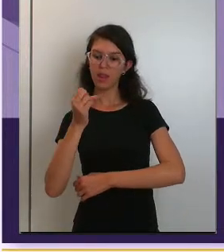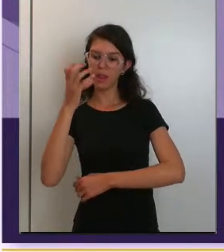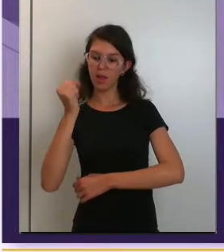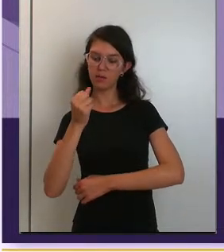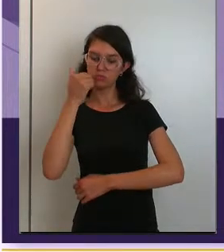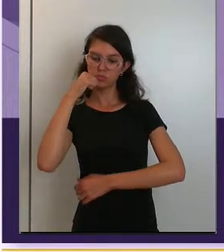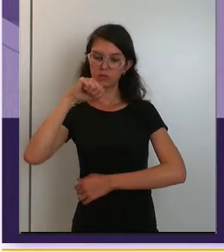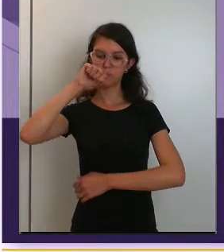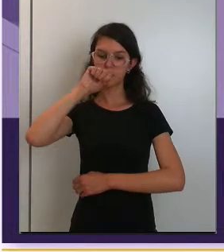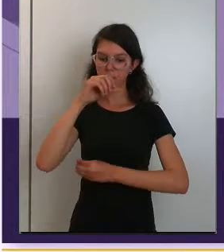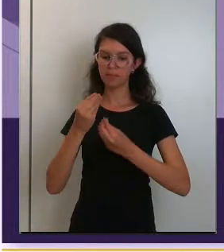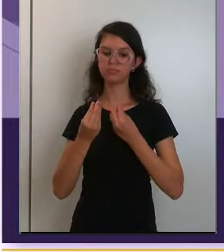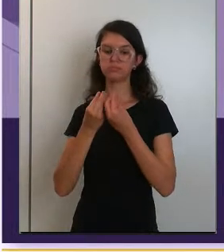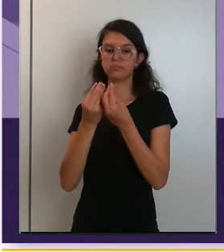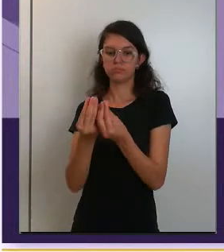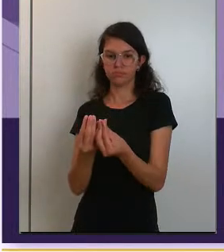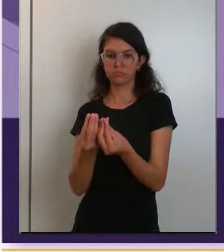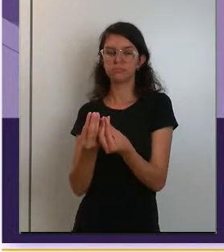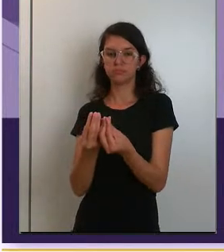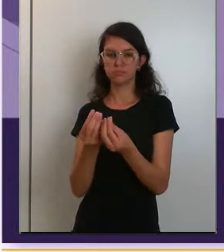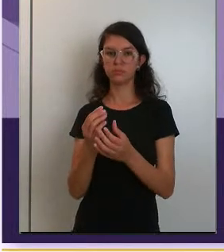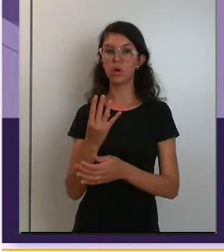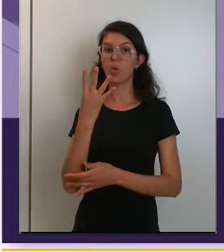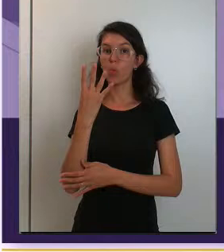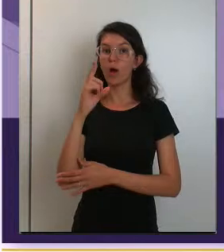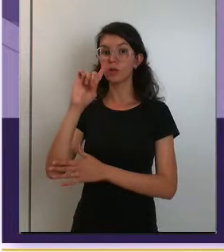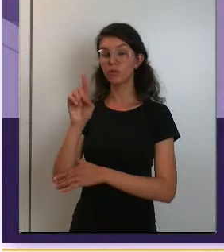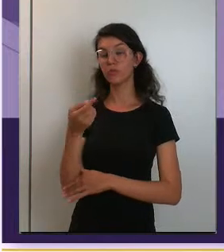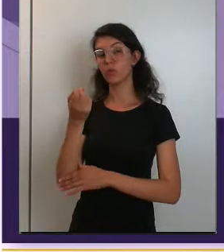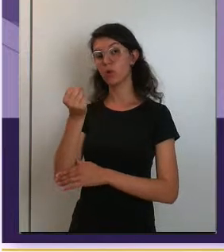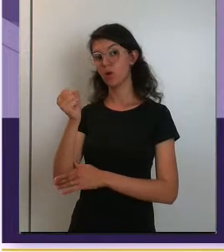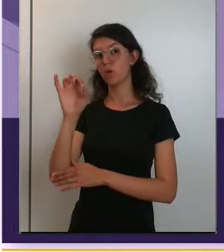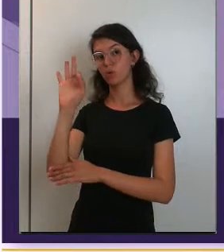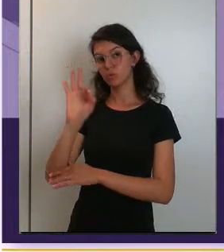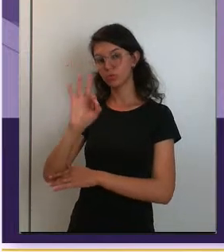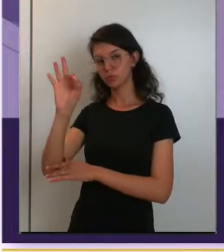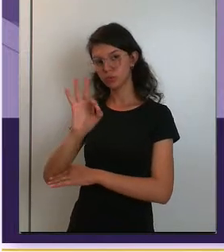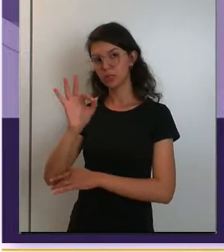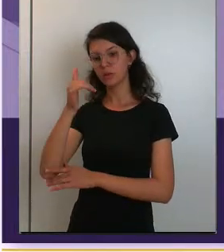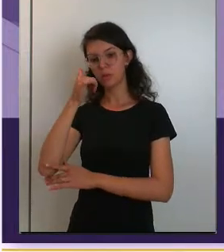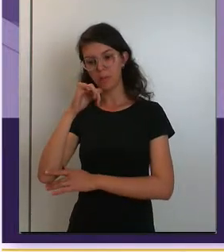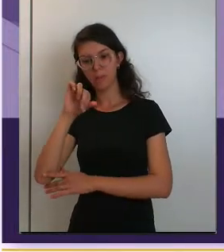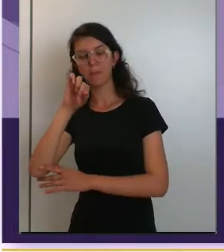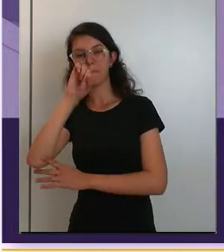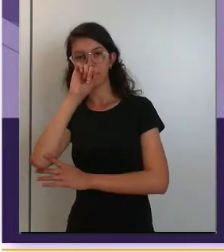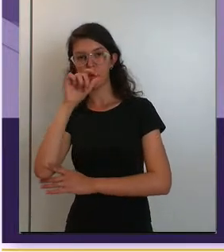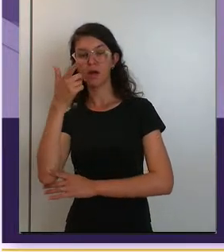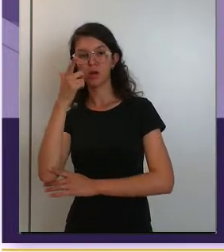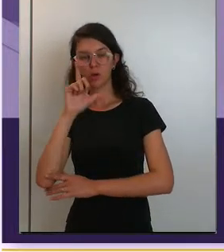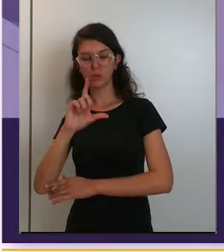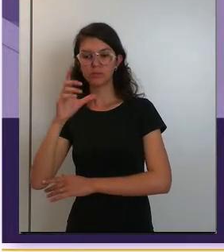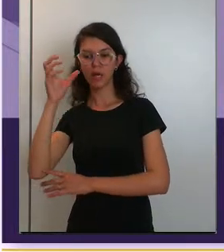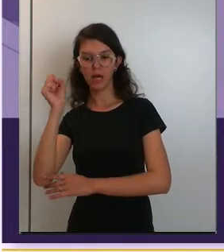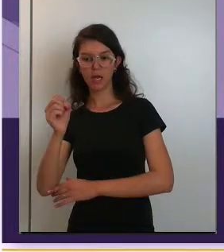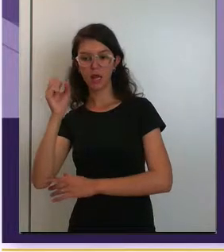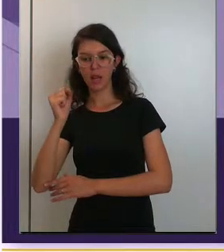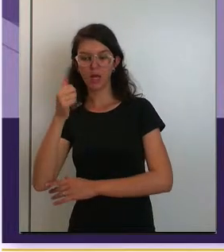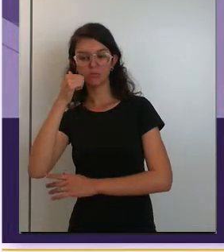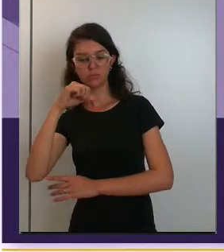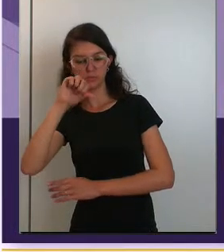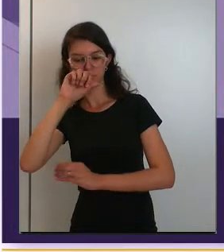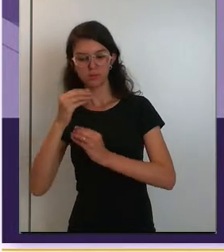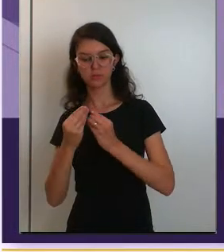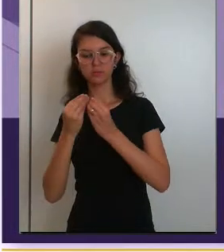para bancos de leite humano. Cerca de 4,8% das mães conseguem doar o seu leite para um banco de leite